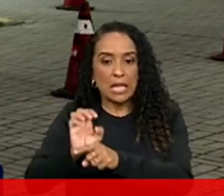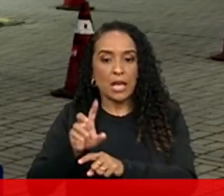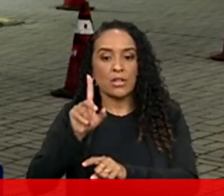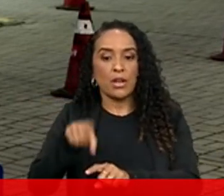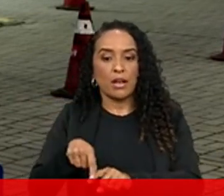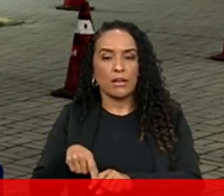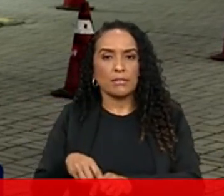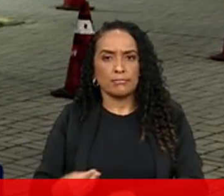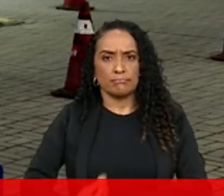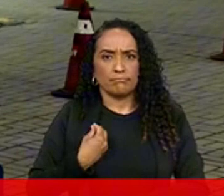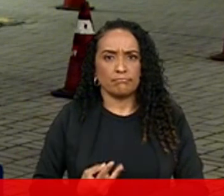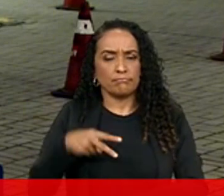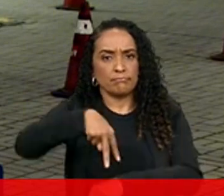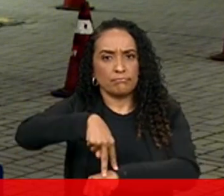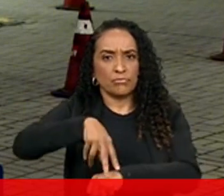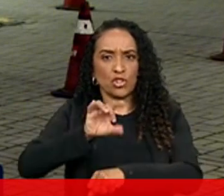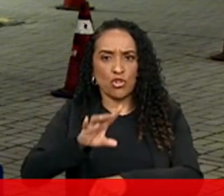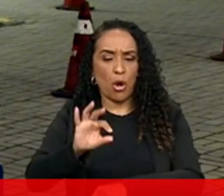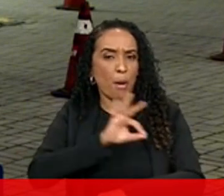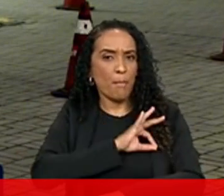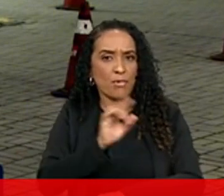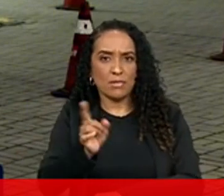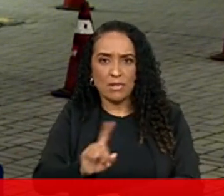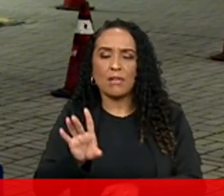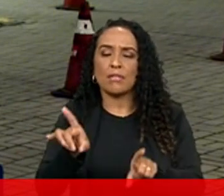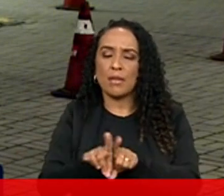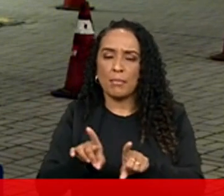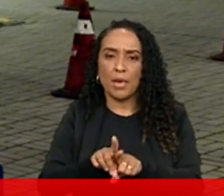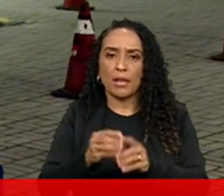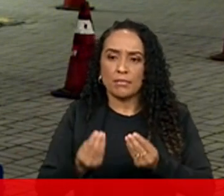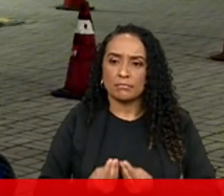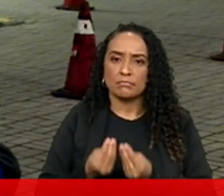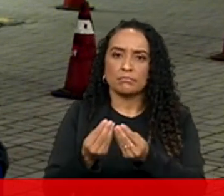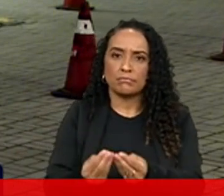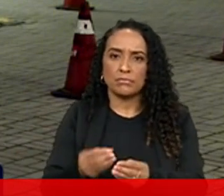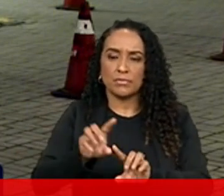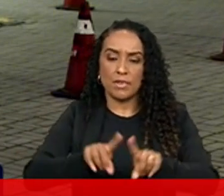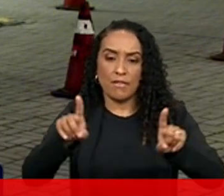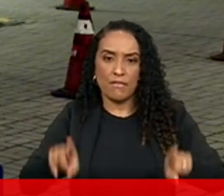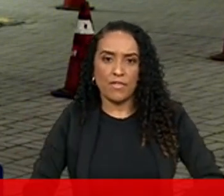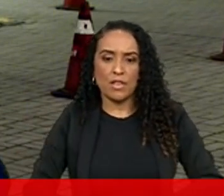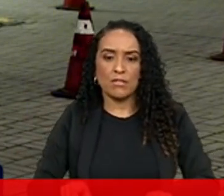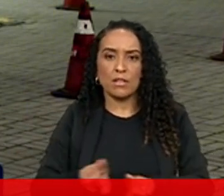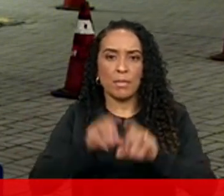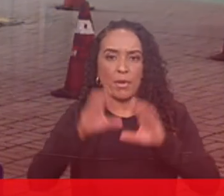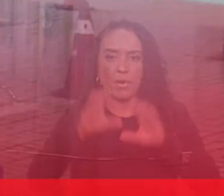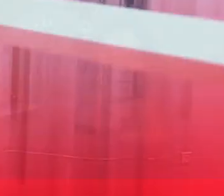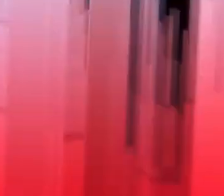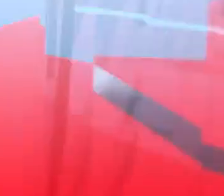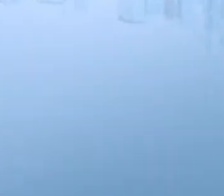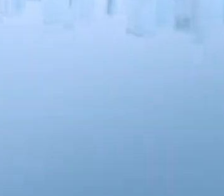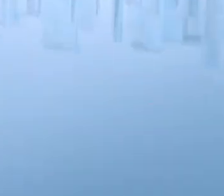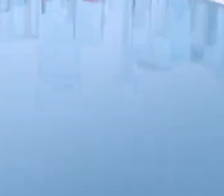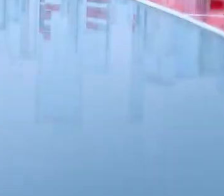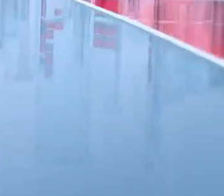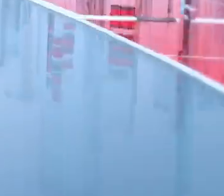fazendo presente, não só com a polícia, mas também trazendo serviços e cidadania.